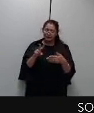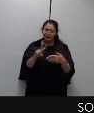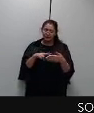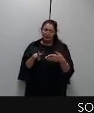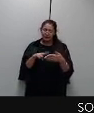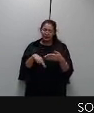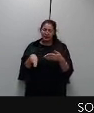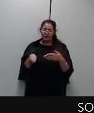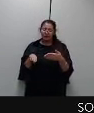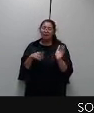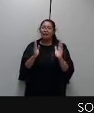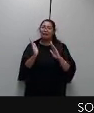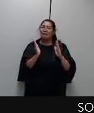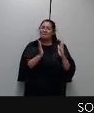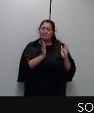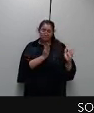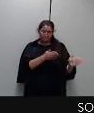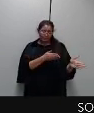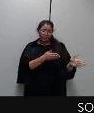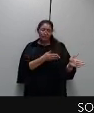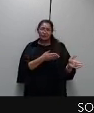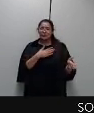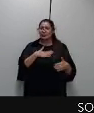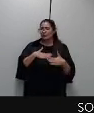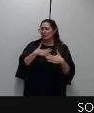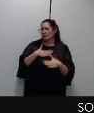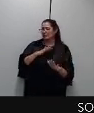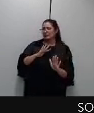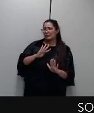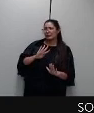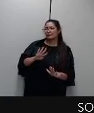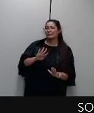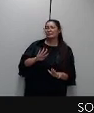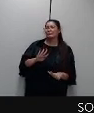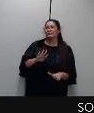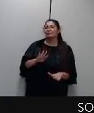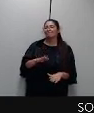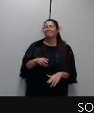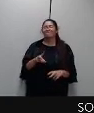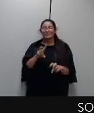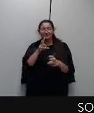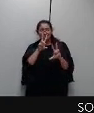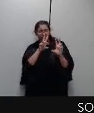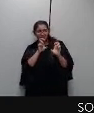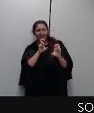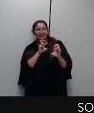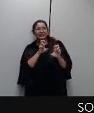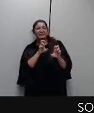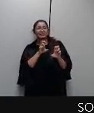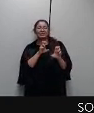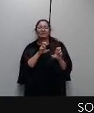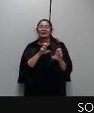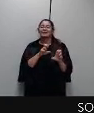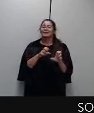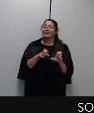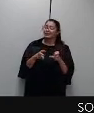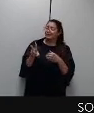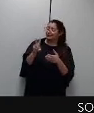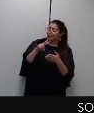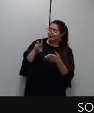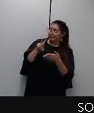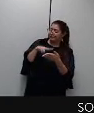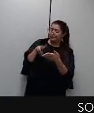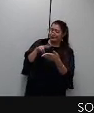aquele tema que o ministro da Poli eu não gosto muito mais que me parece aí a gente teria que fazer um exame de provas em